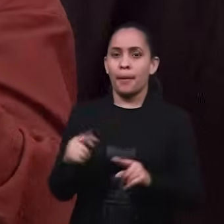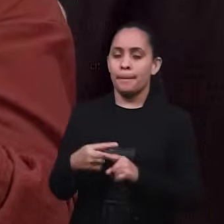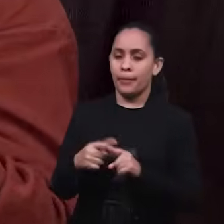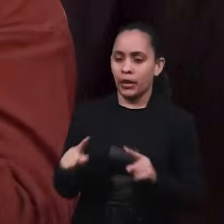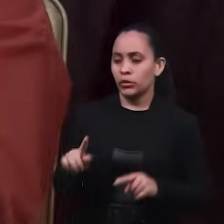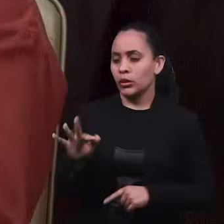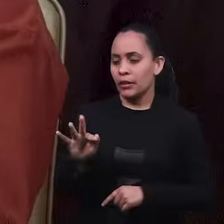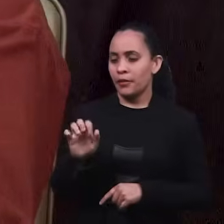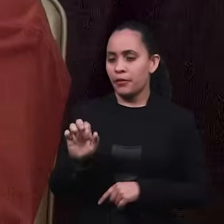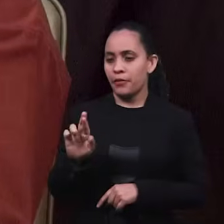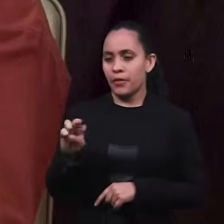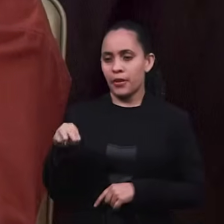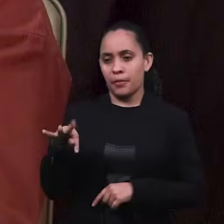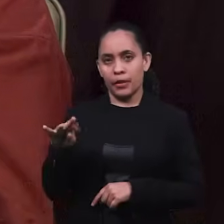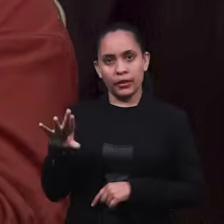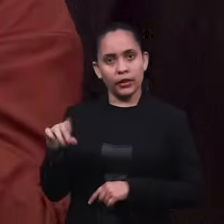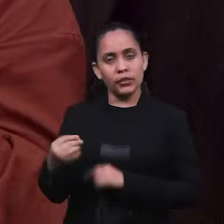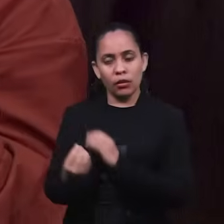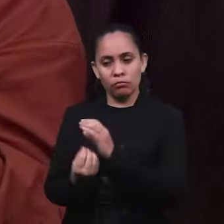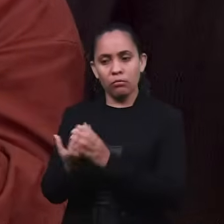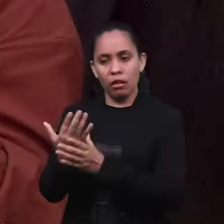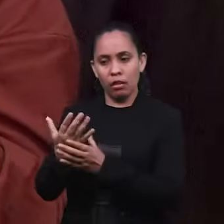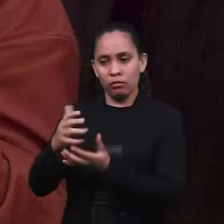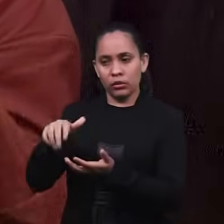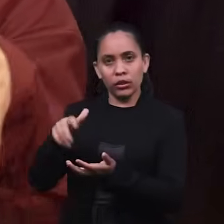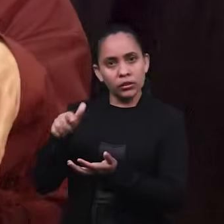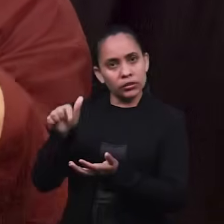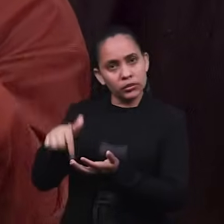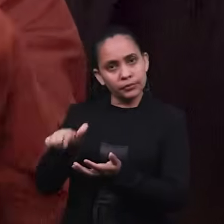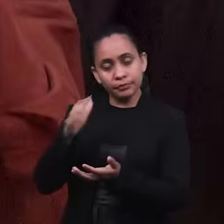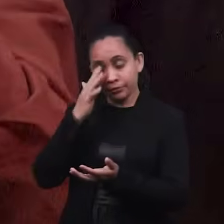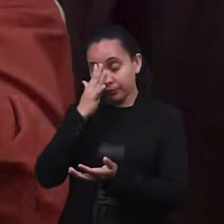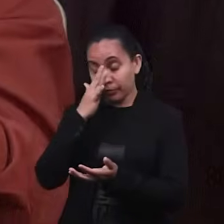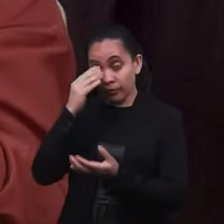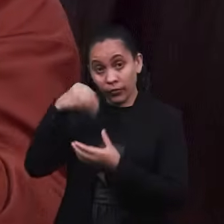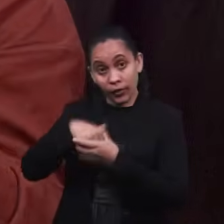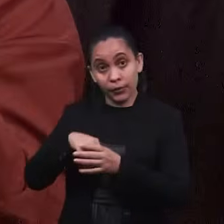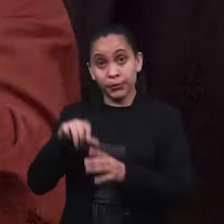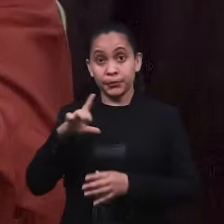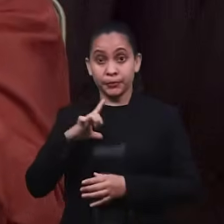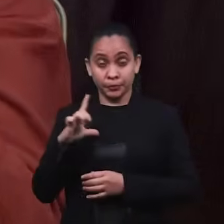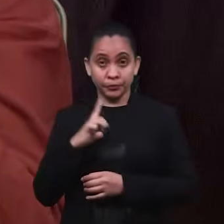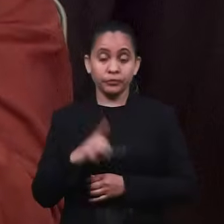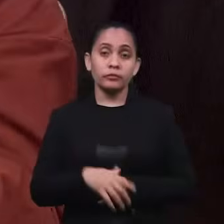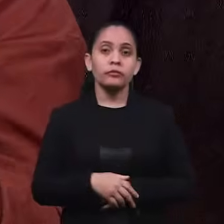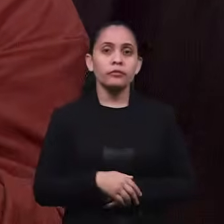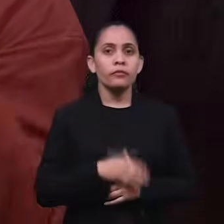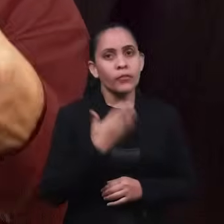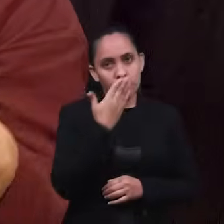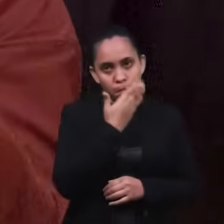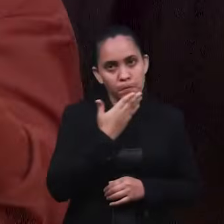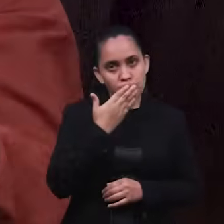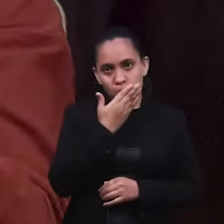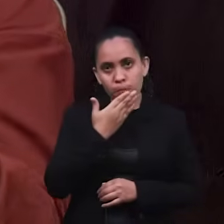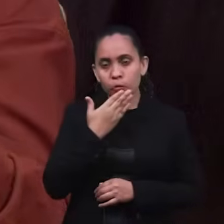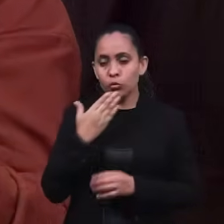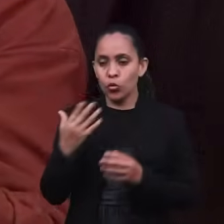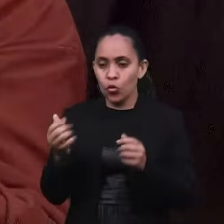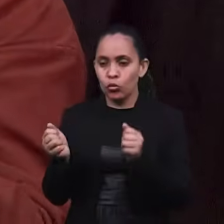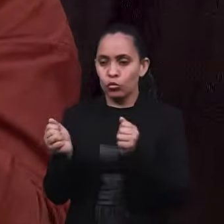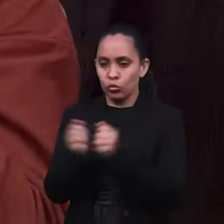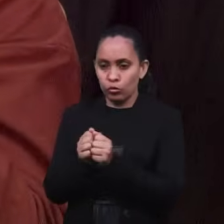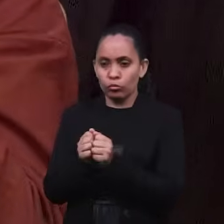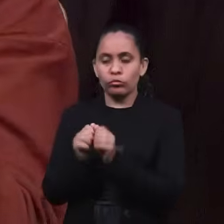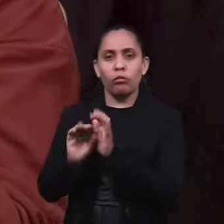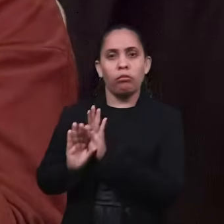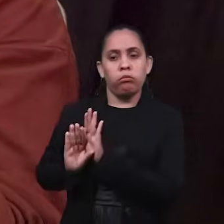a fermentação, ela gera um álcool, né? Então assim, o que acontece? A gente tem o açúcar, esse açúcar, junto à bactéria e à